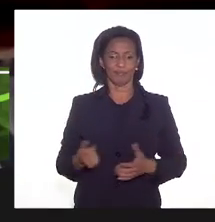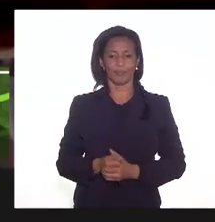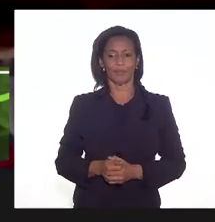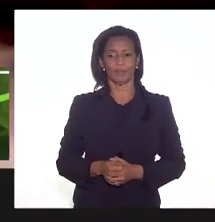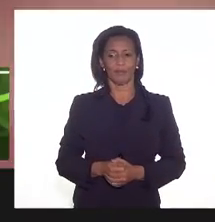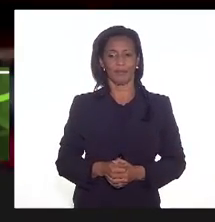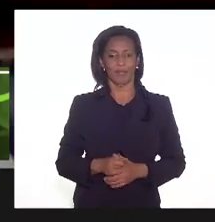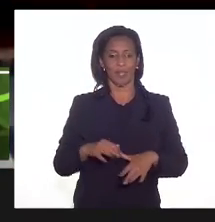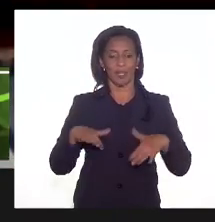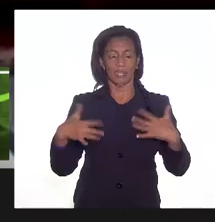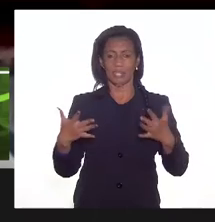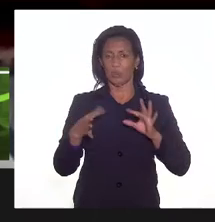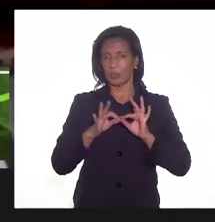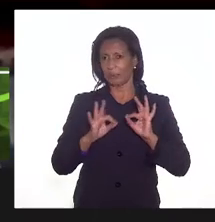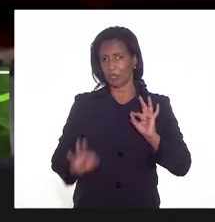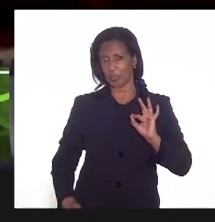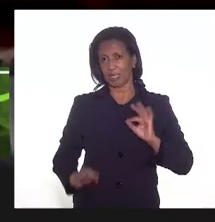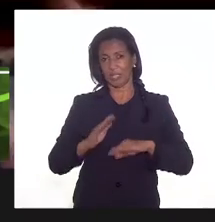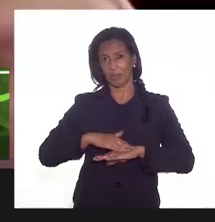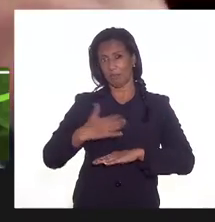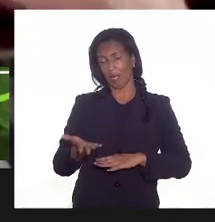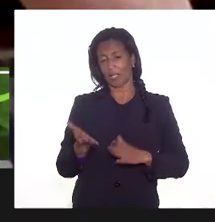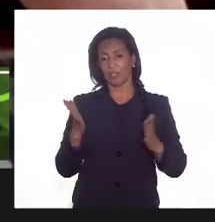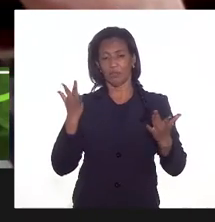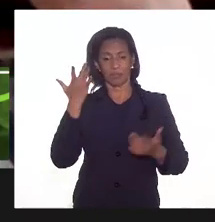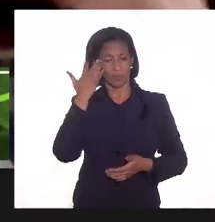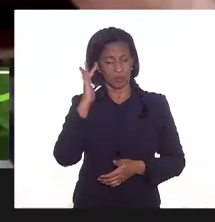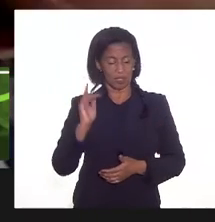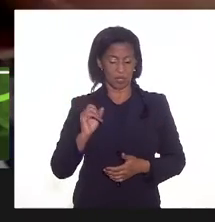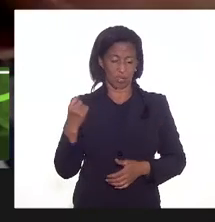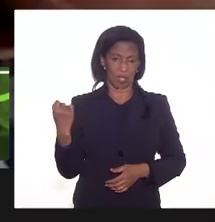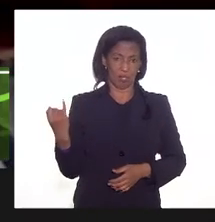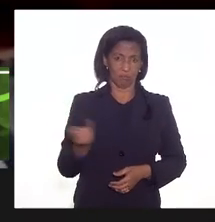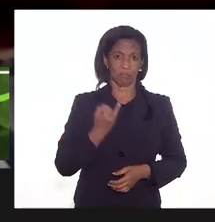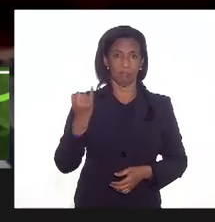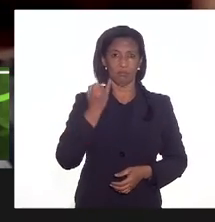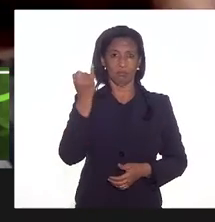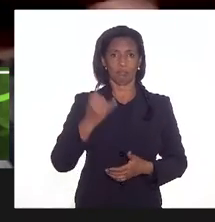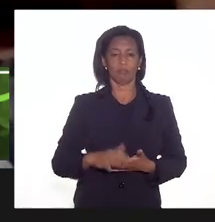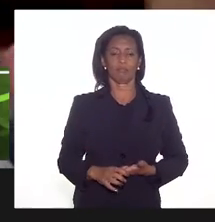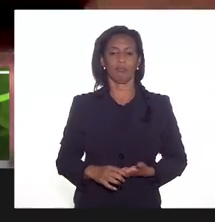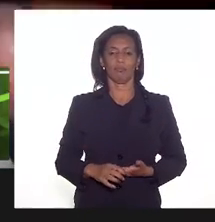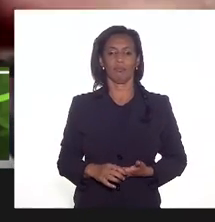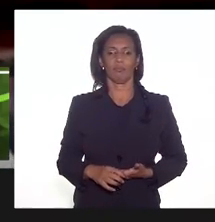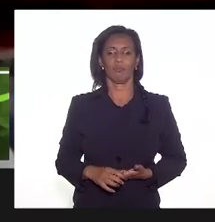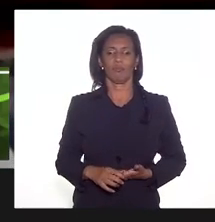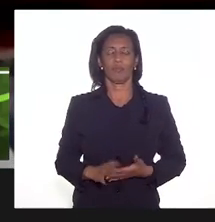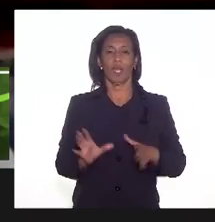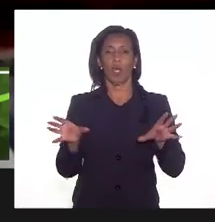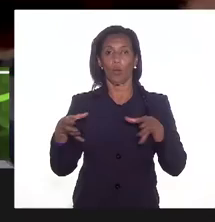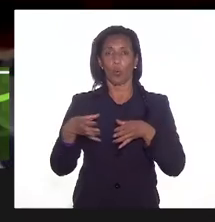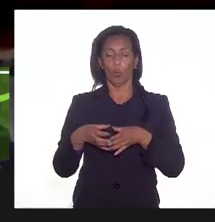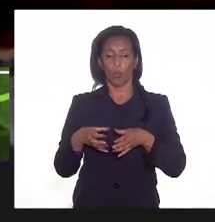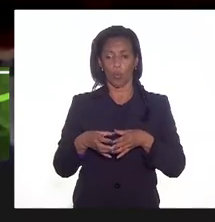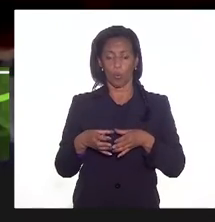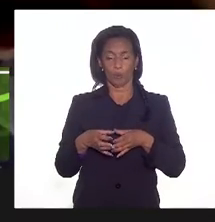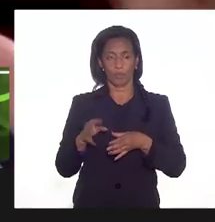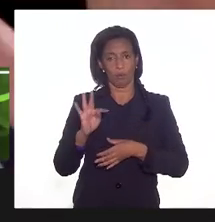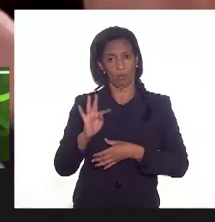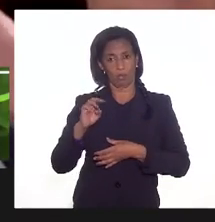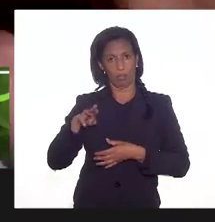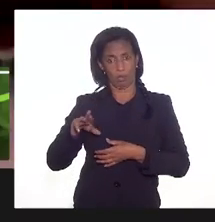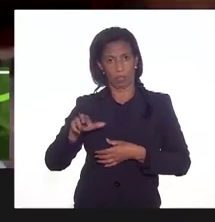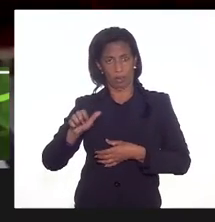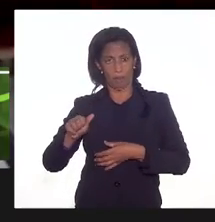não quero me estender demais mas acho que é fundamental a comissão temática